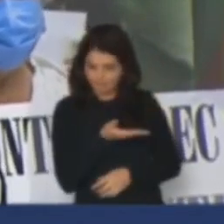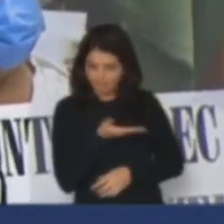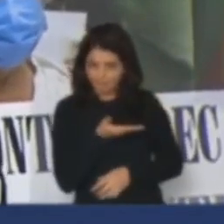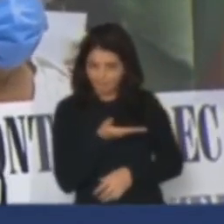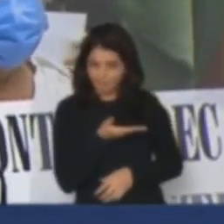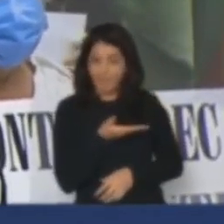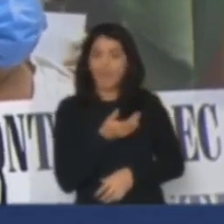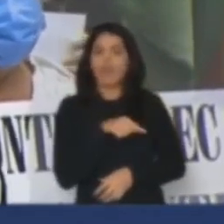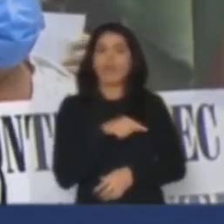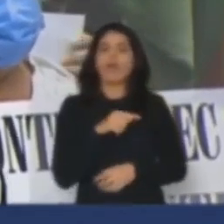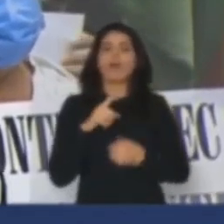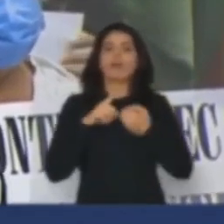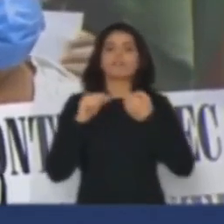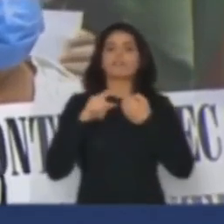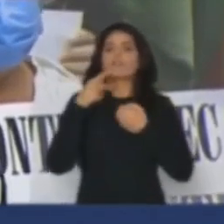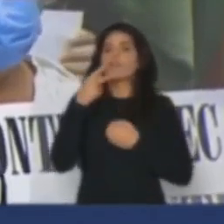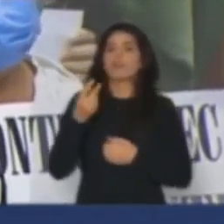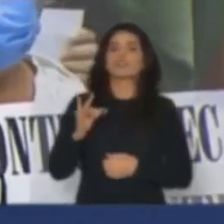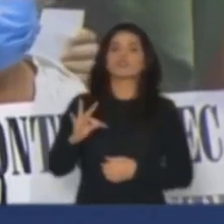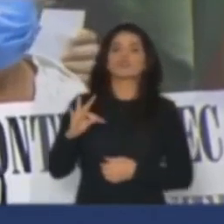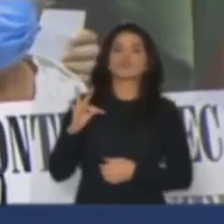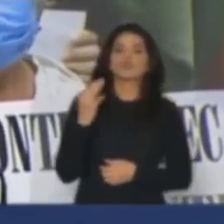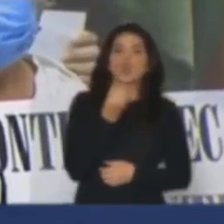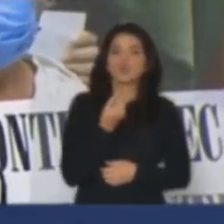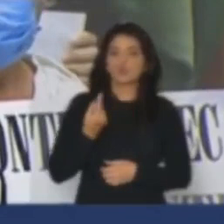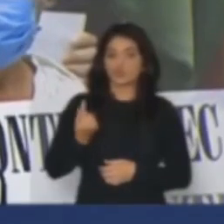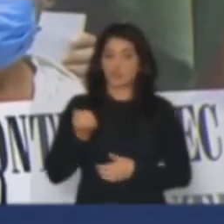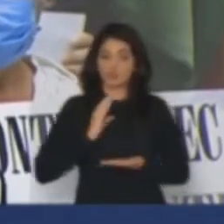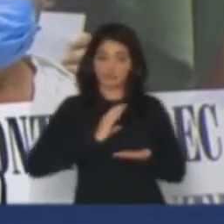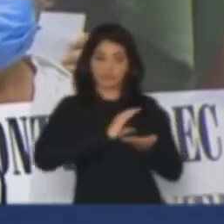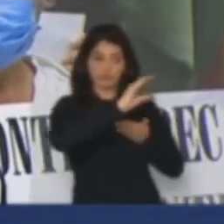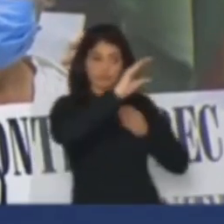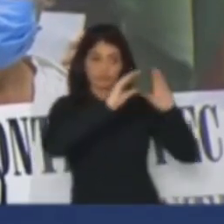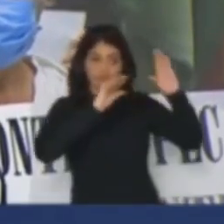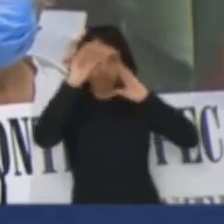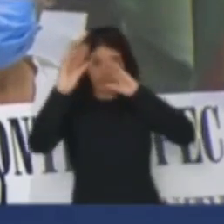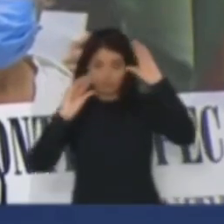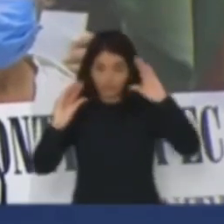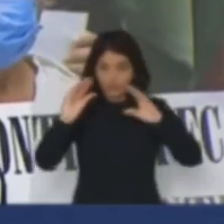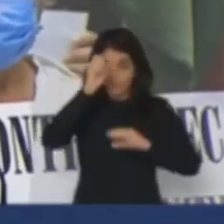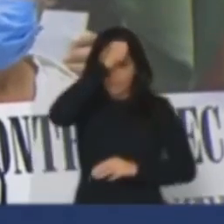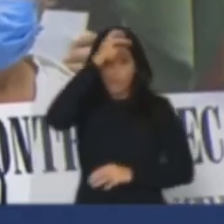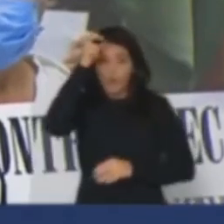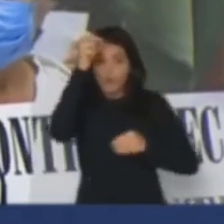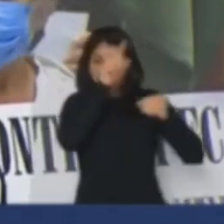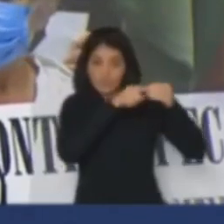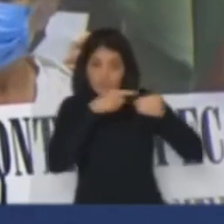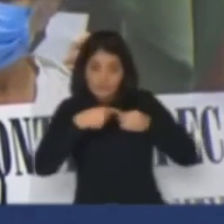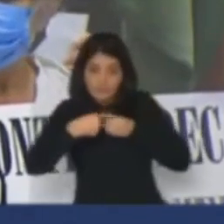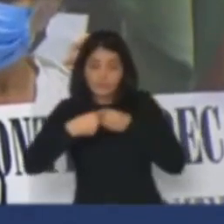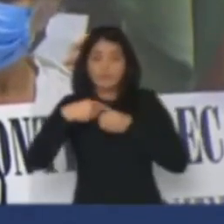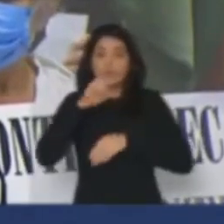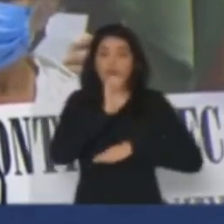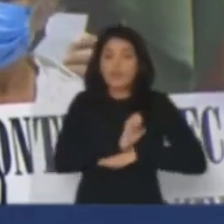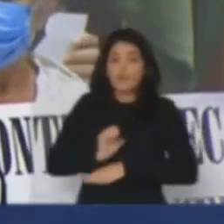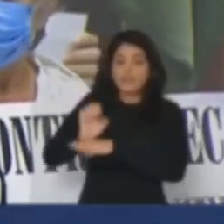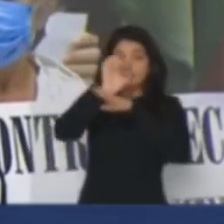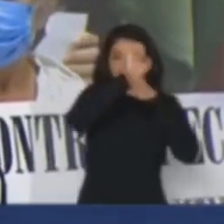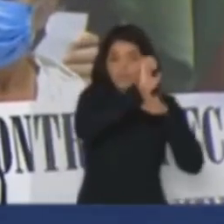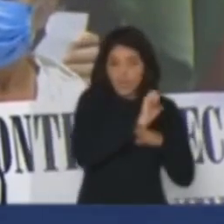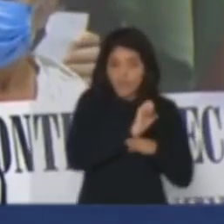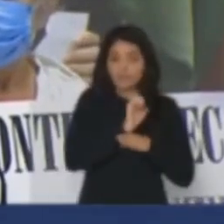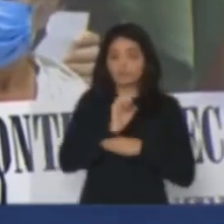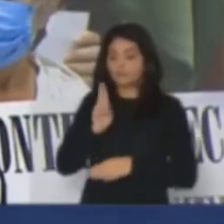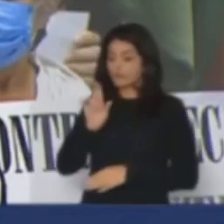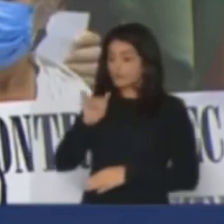vai dizer que todos os recursos que hoje vão para os municípios, a União, os estados, para a prestação do serviço